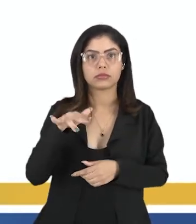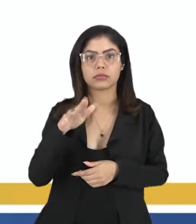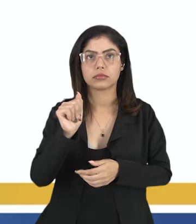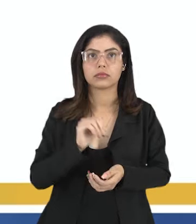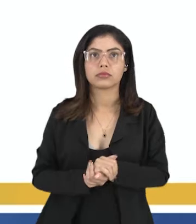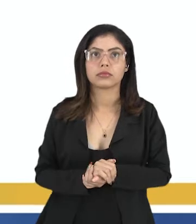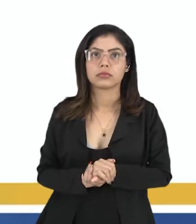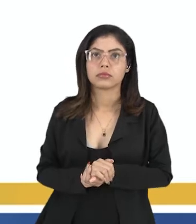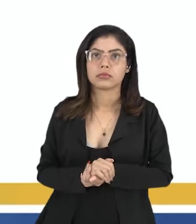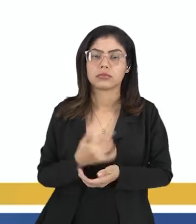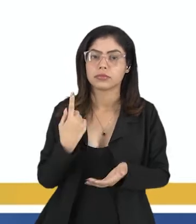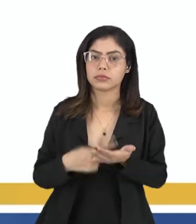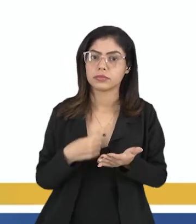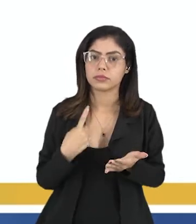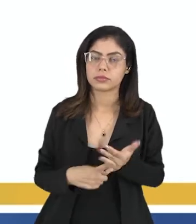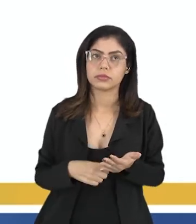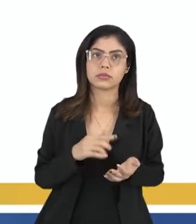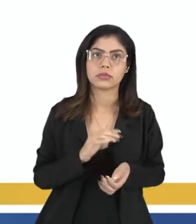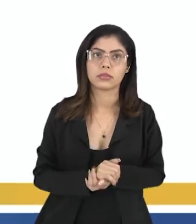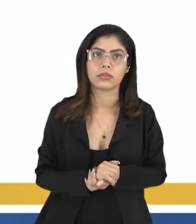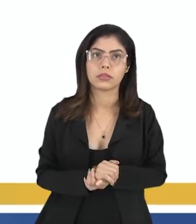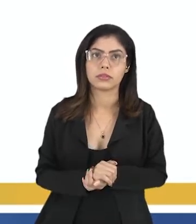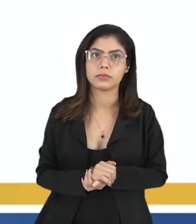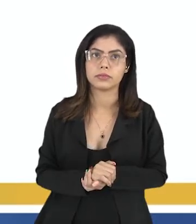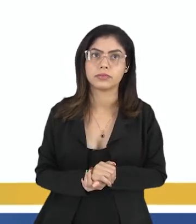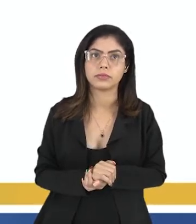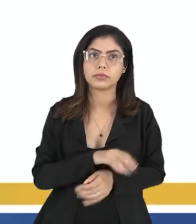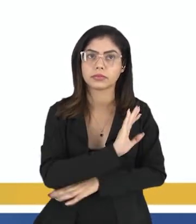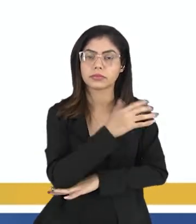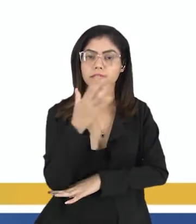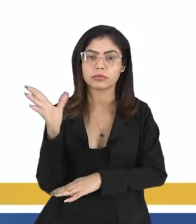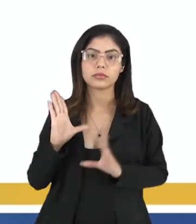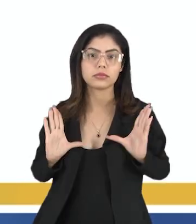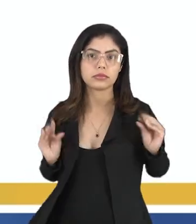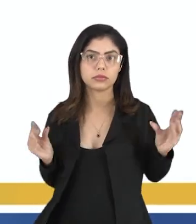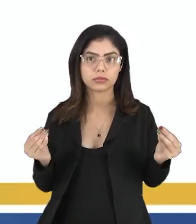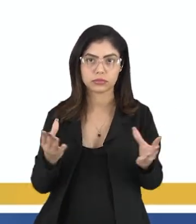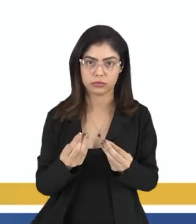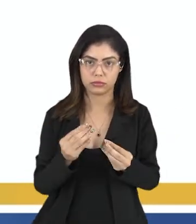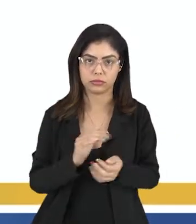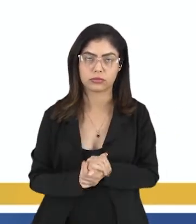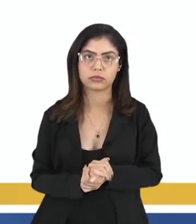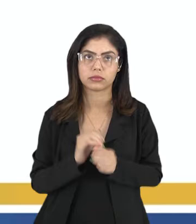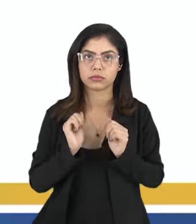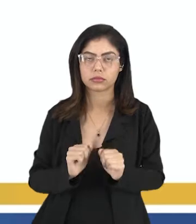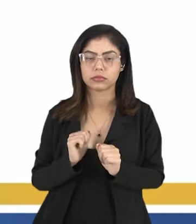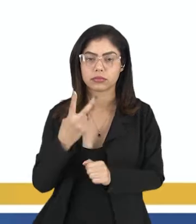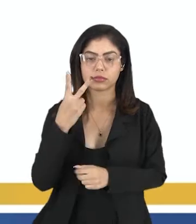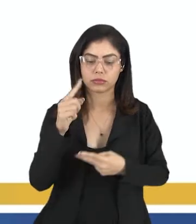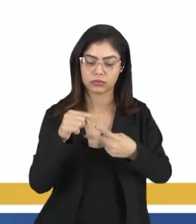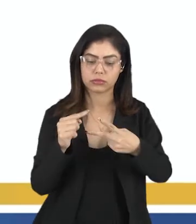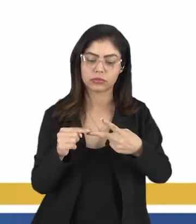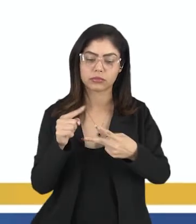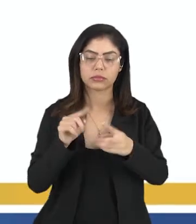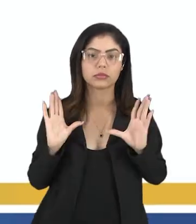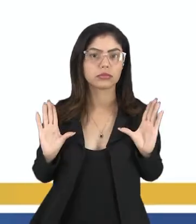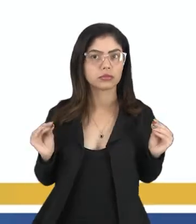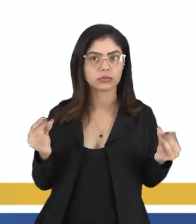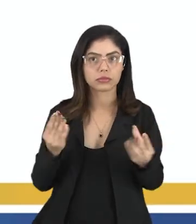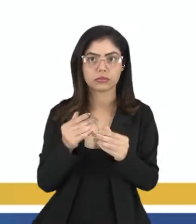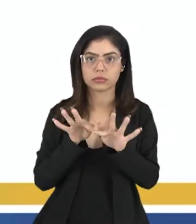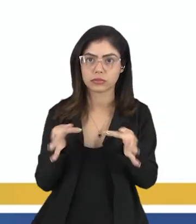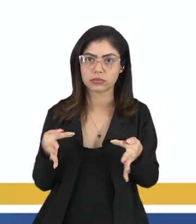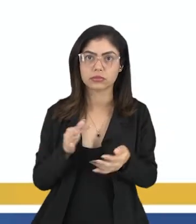inorgânicas de acordo com a natureza das substâncias. E aí a gente pode ter dois tipos de substâncias,